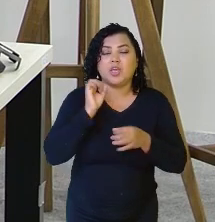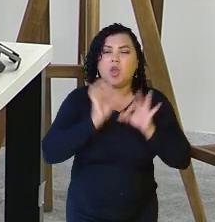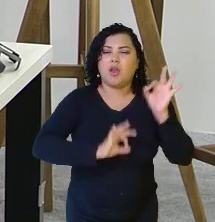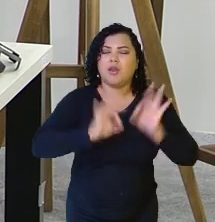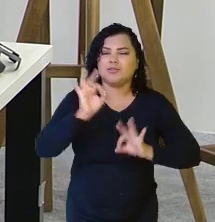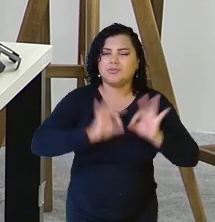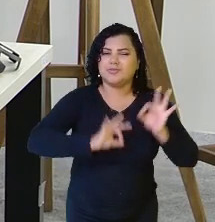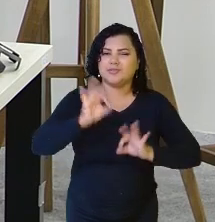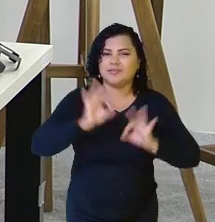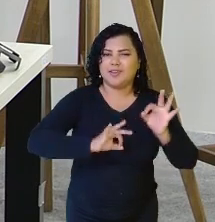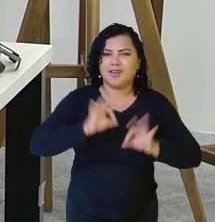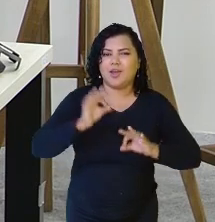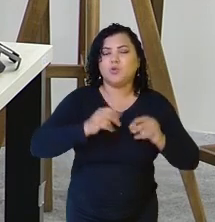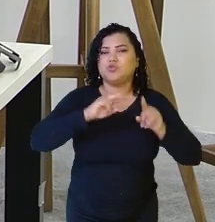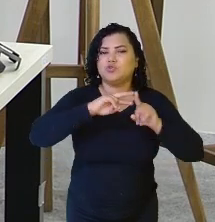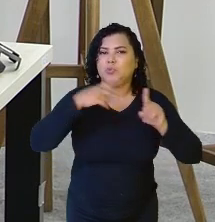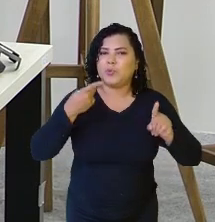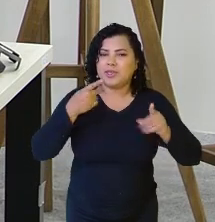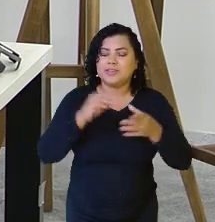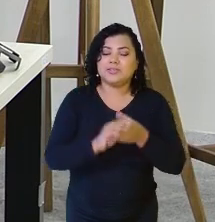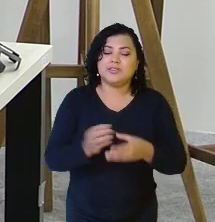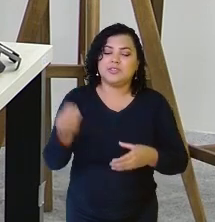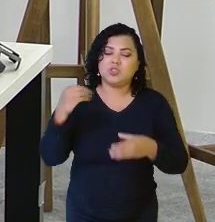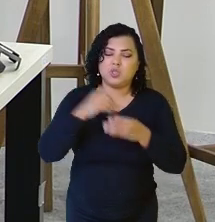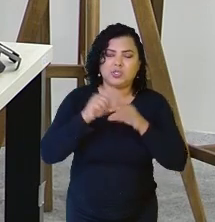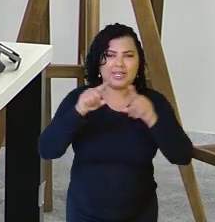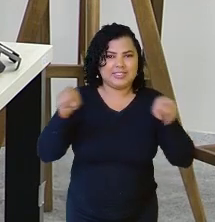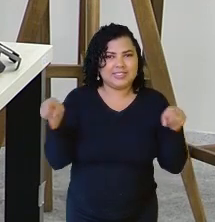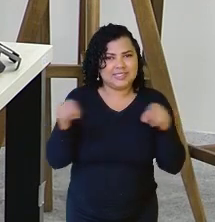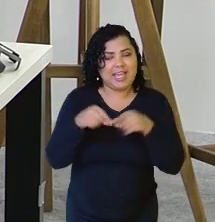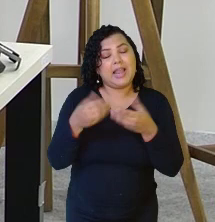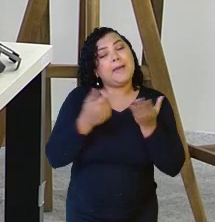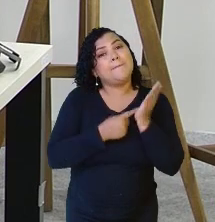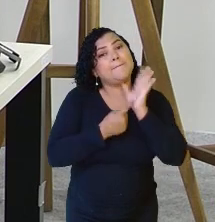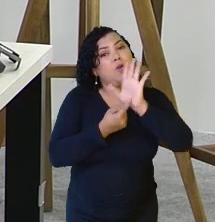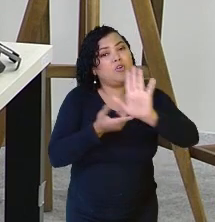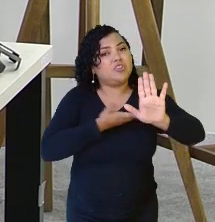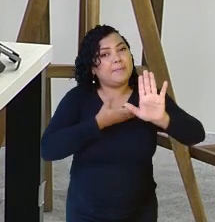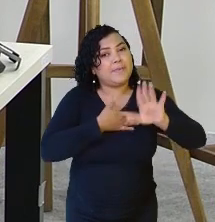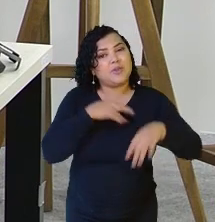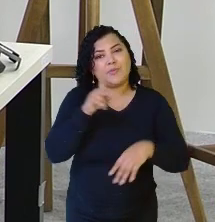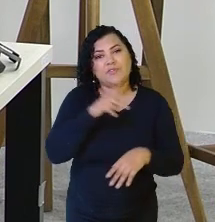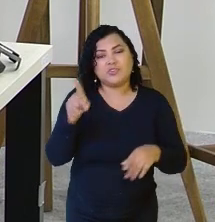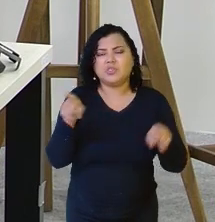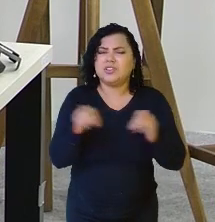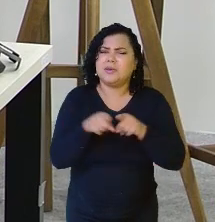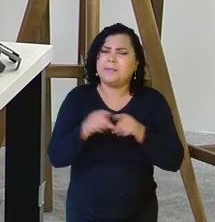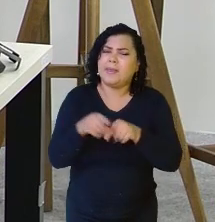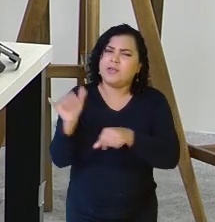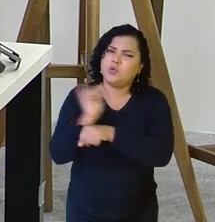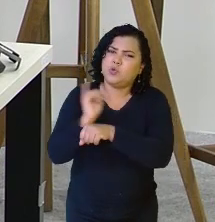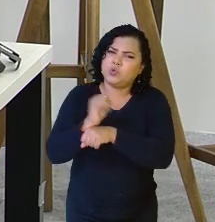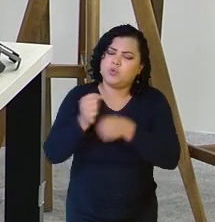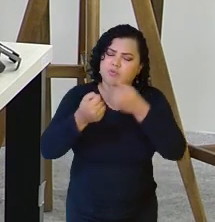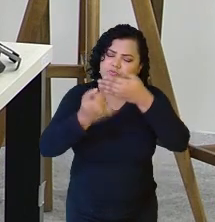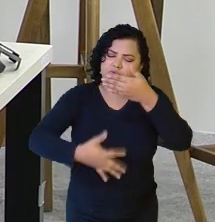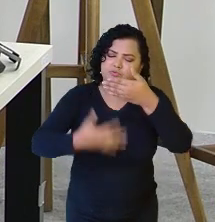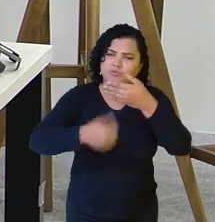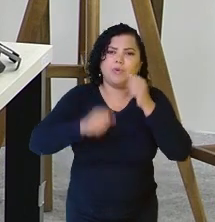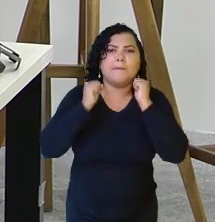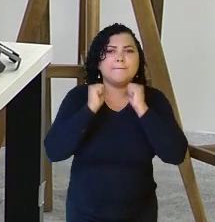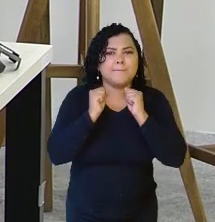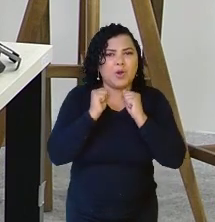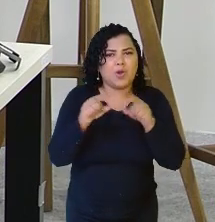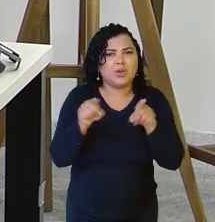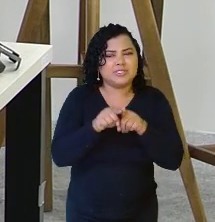Prepara um instrumento, coloca na tua sala, mostra a tua professora, mostra para os teus colegas. Se quiser compartilhar com a gente também, fazendo um pequeno videozinho